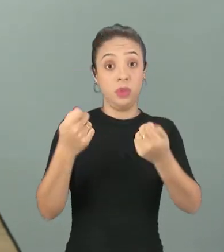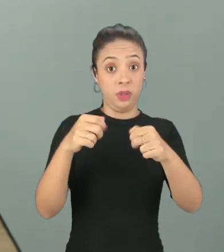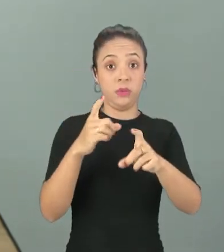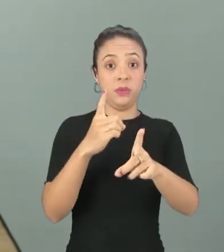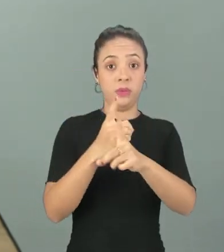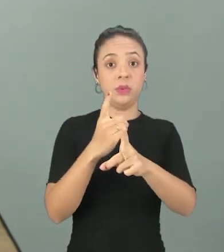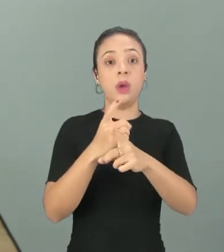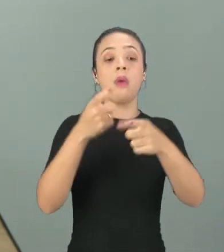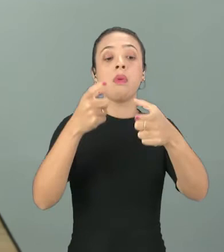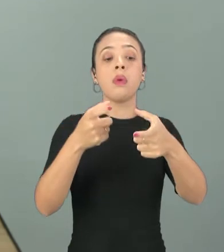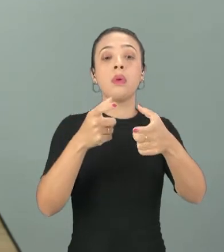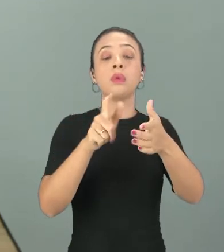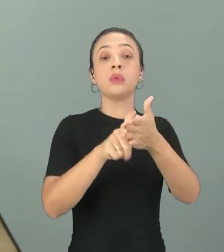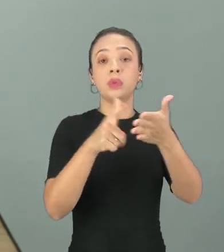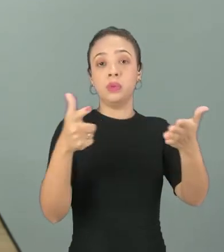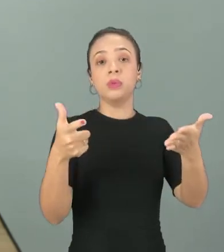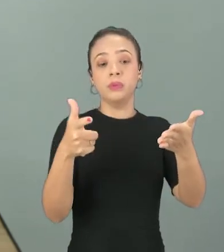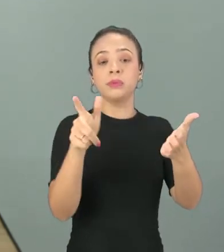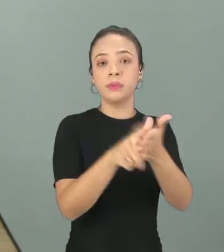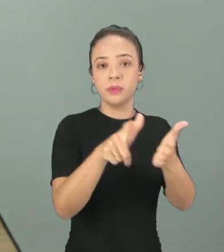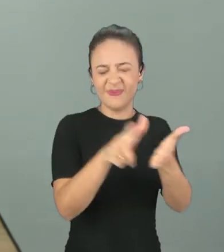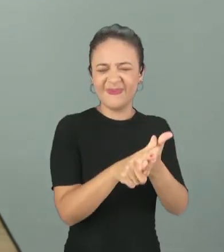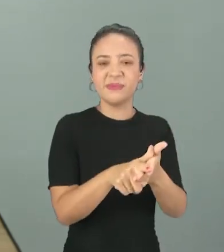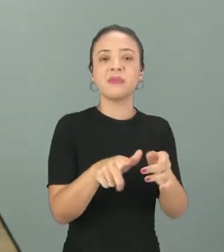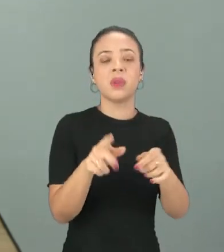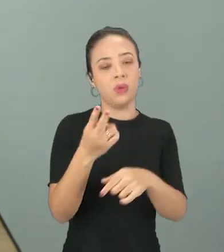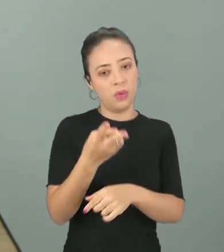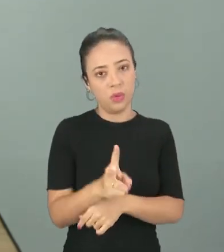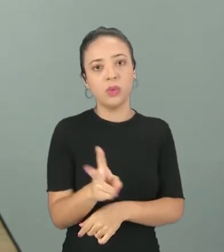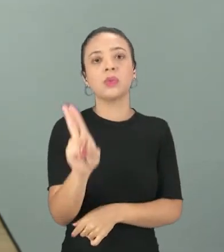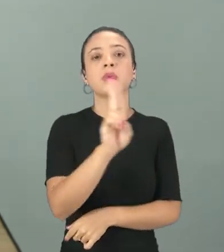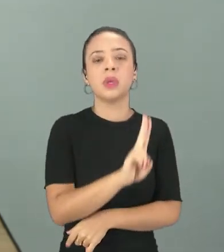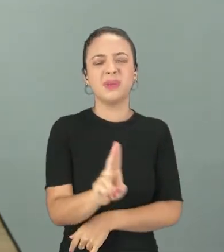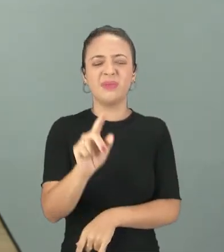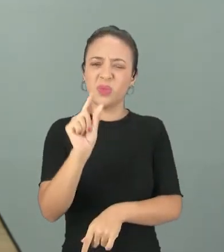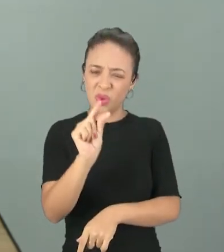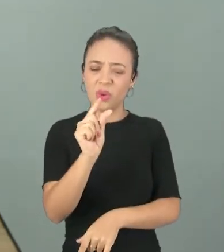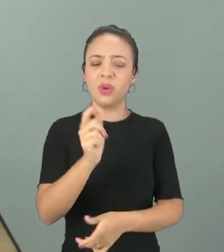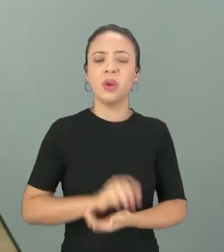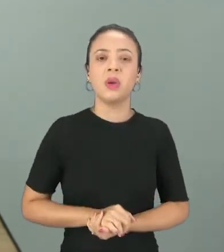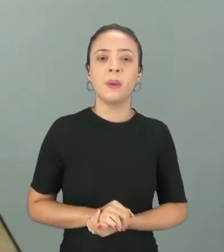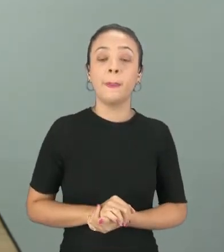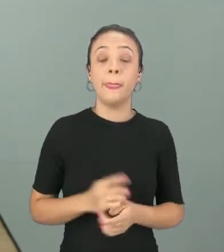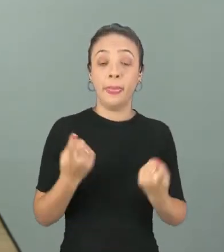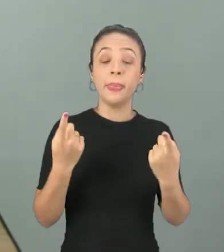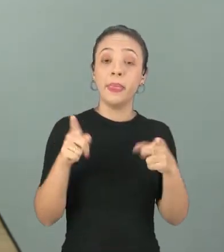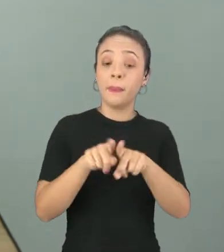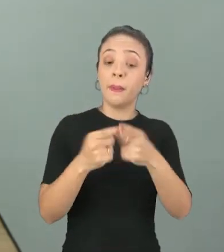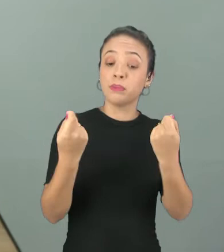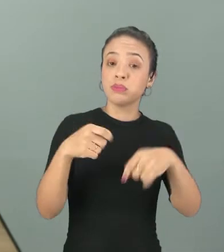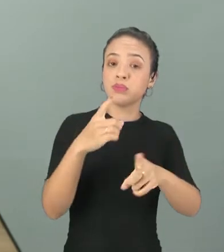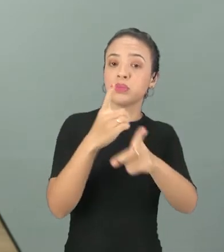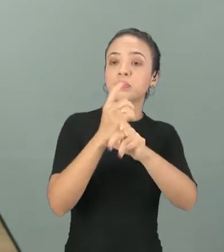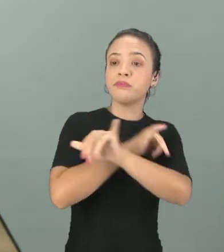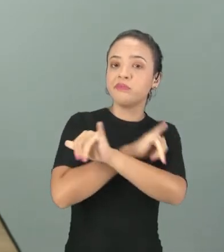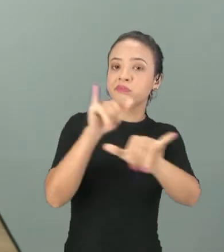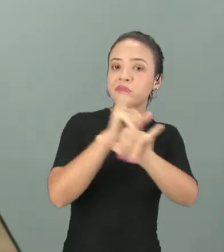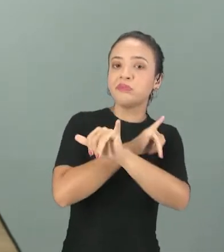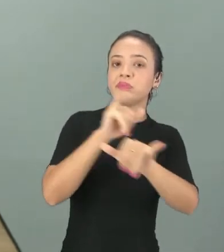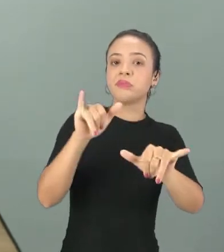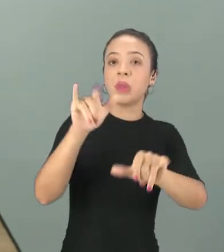notícias em jornais ainda impressos, ainda usados, mas com pouca frequência. Nós encontramos notícias